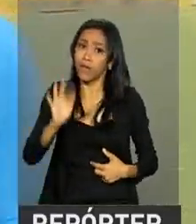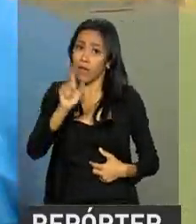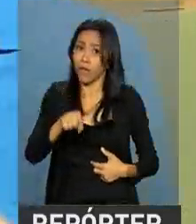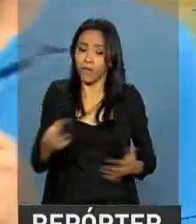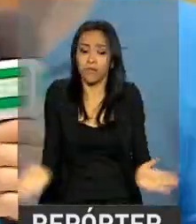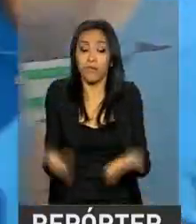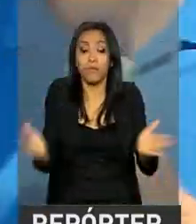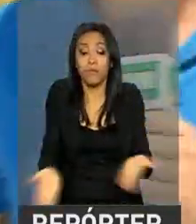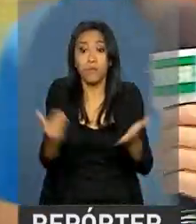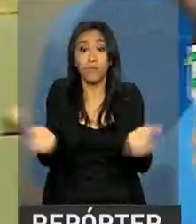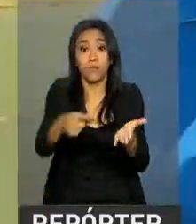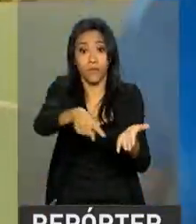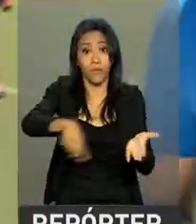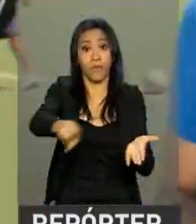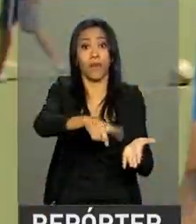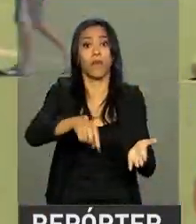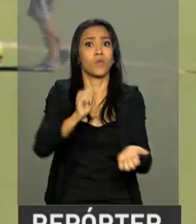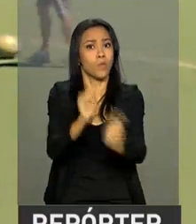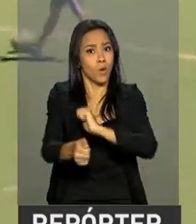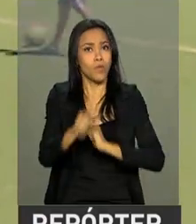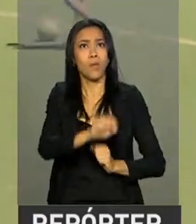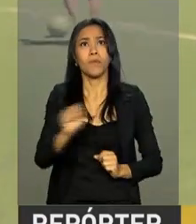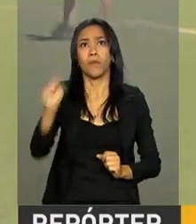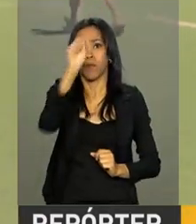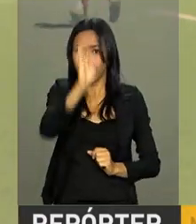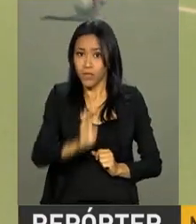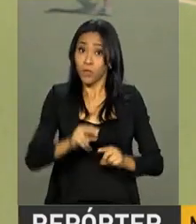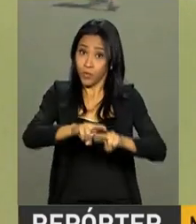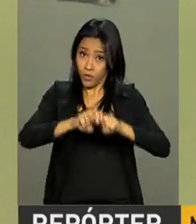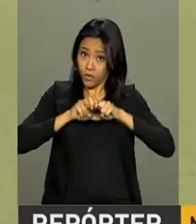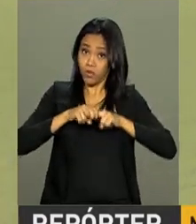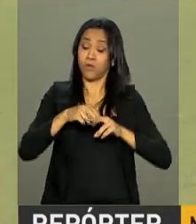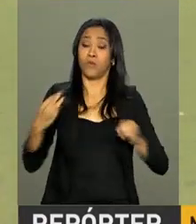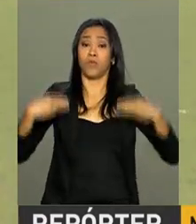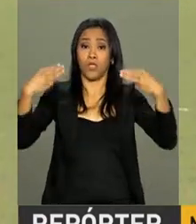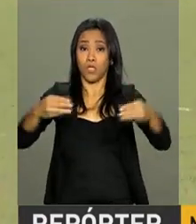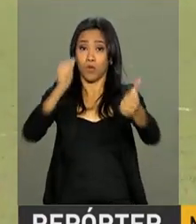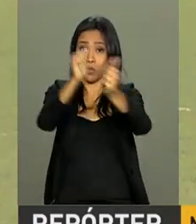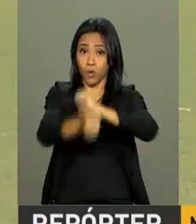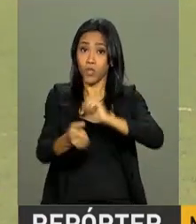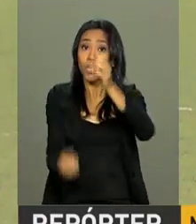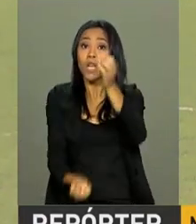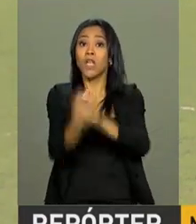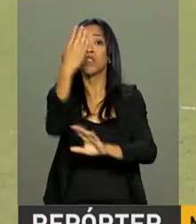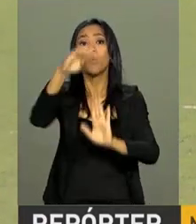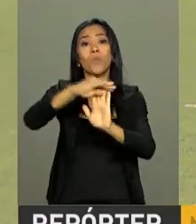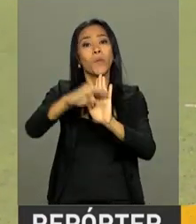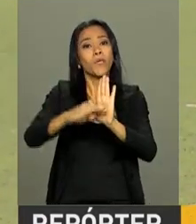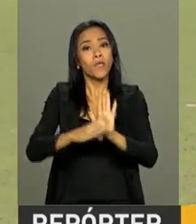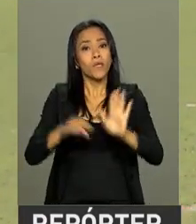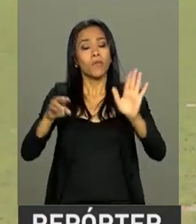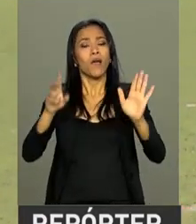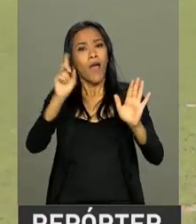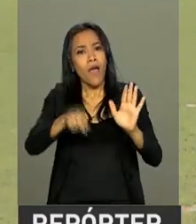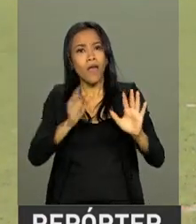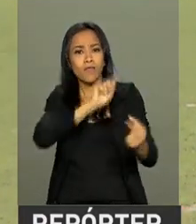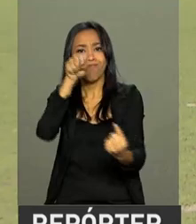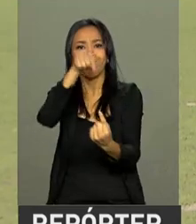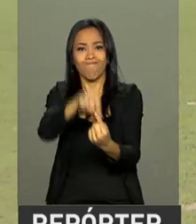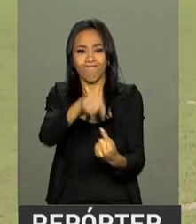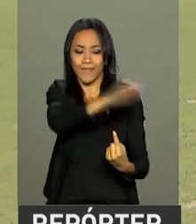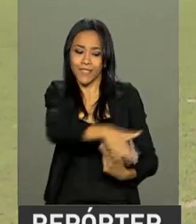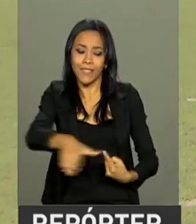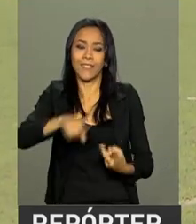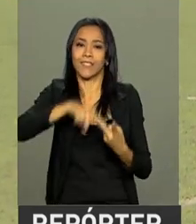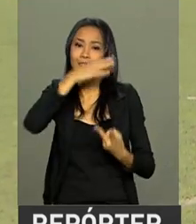do futebol de base em todo o país para isso o ministério do esporte lançou o programa seleções do futuro destinado a crianças e